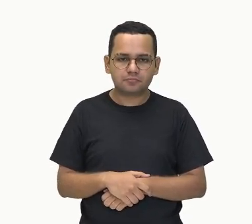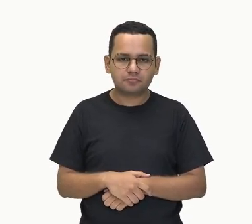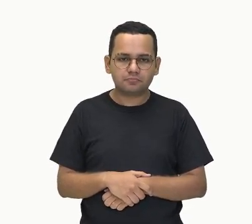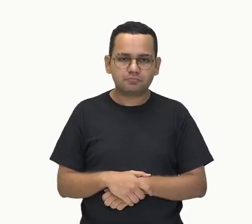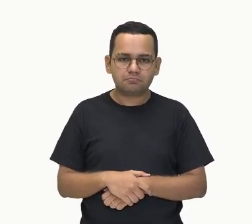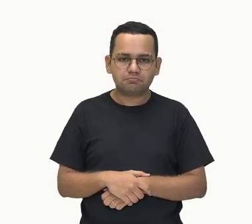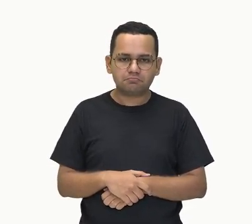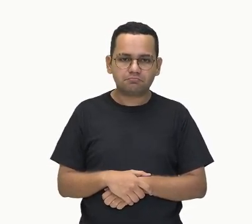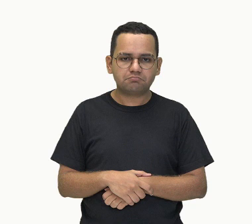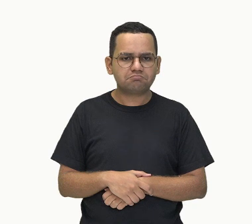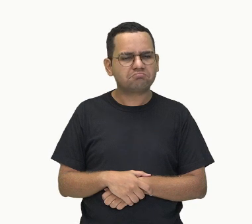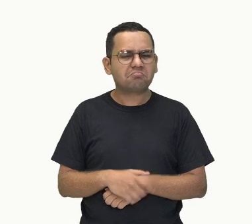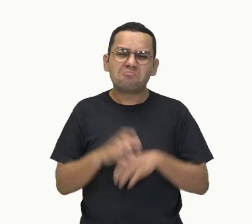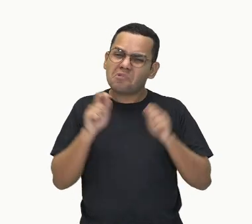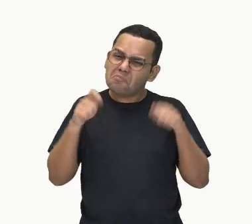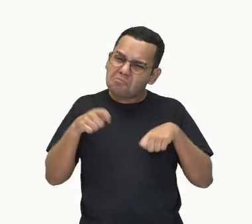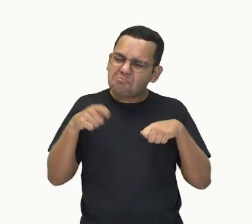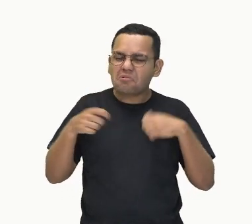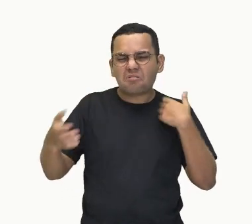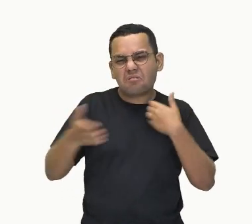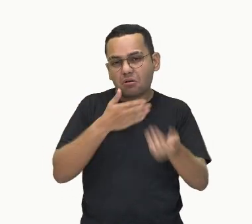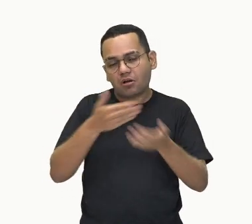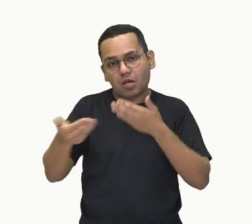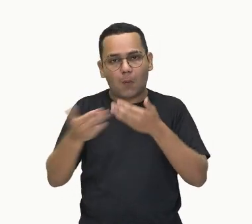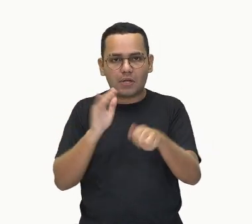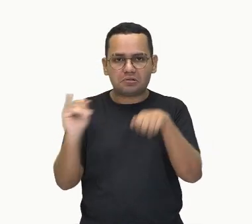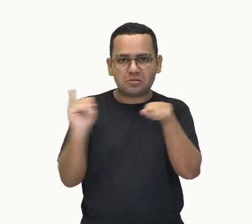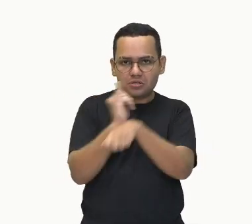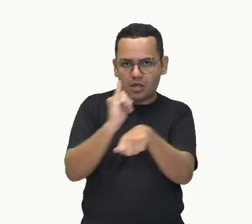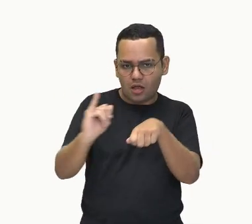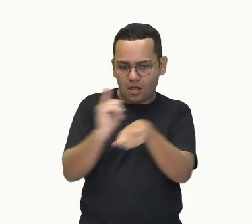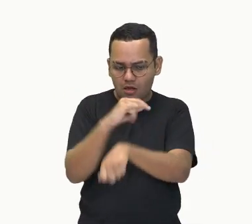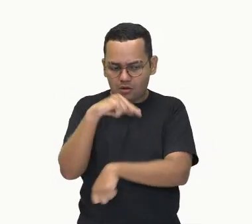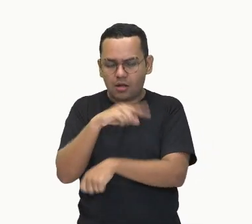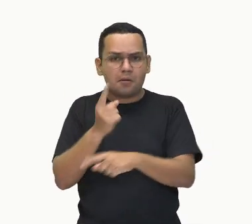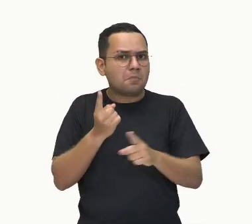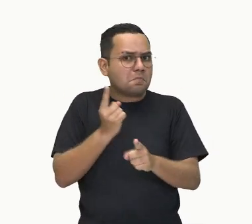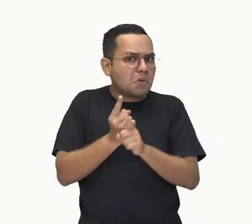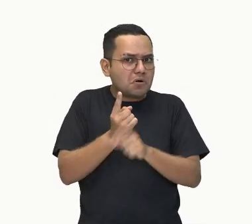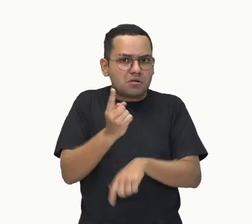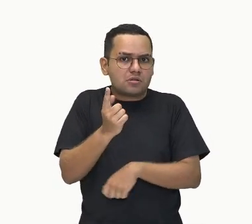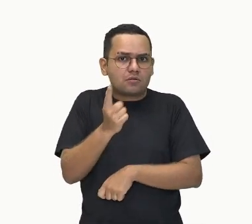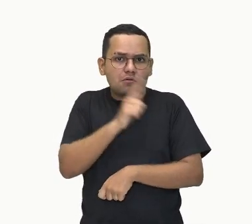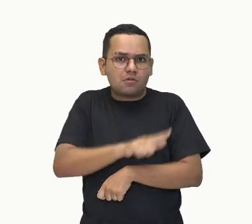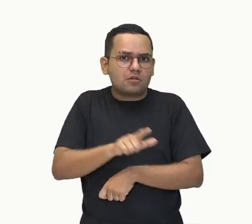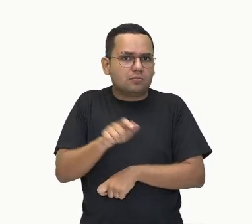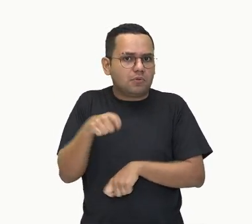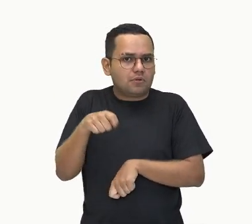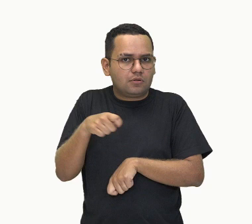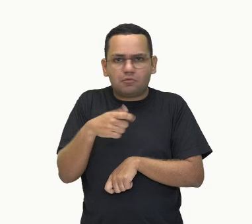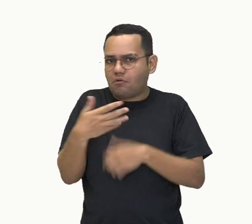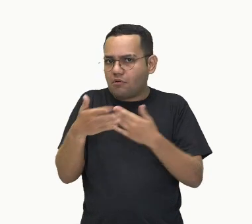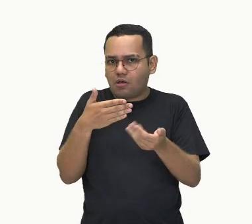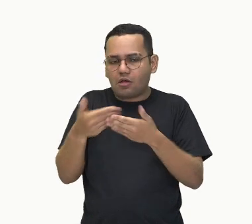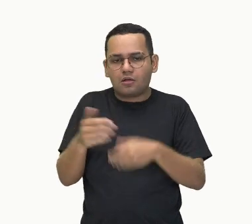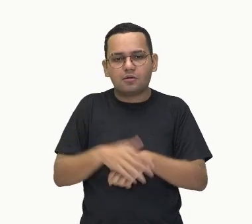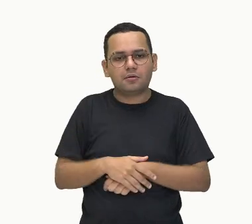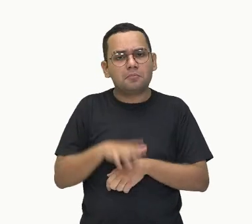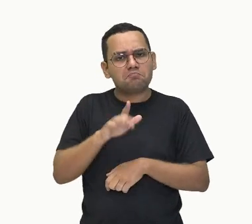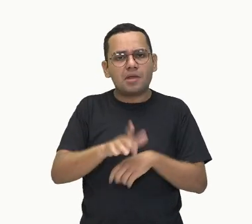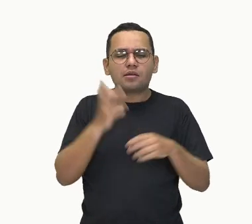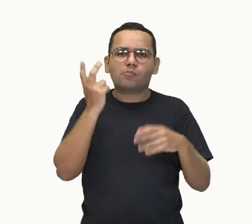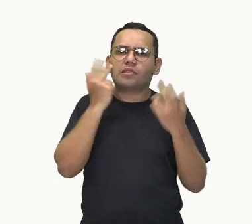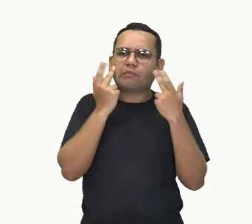qualquer uma das técnicas, tá bom? Para obter aí o determinante, tá? Eu vou aplicar aqui aquela que é a mais